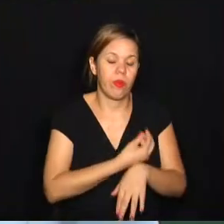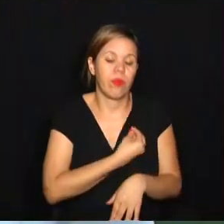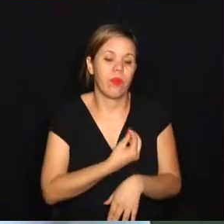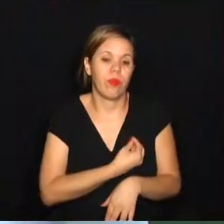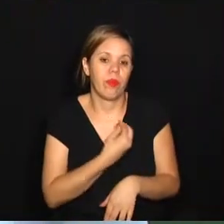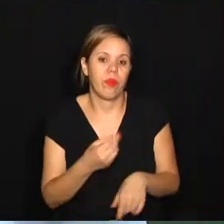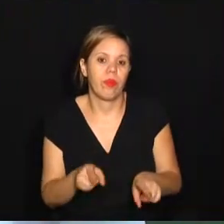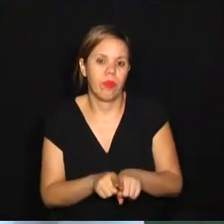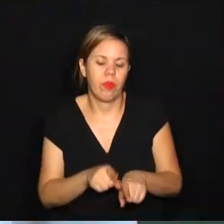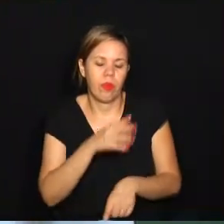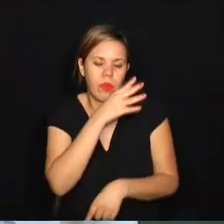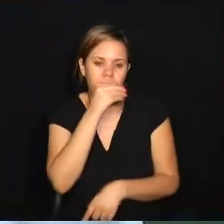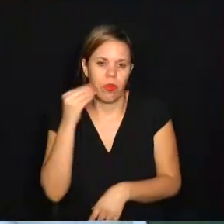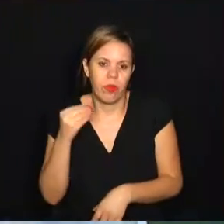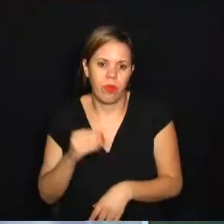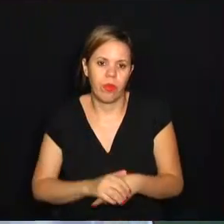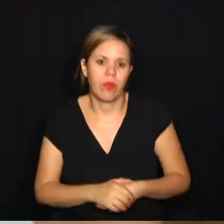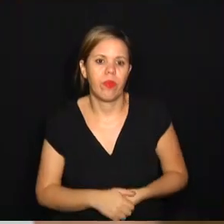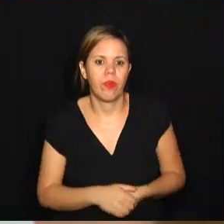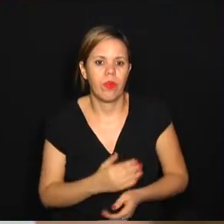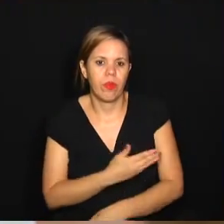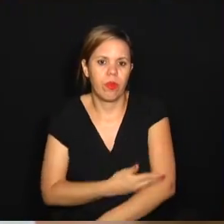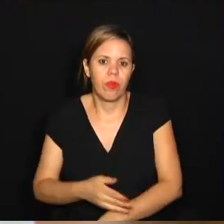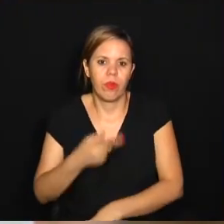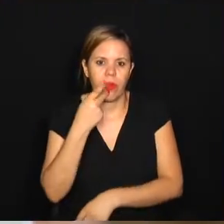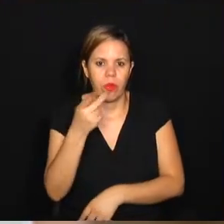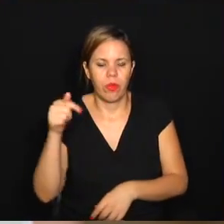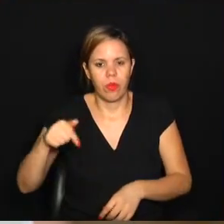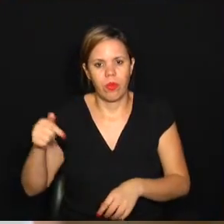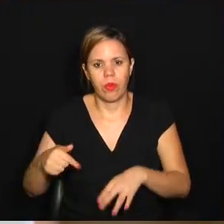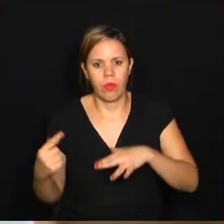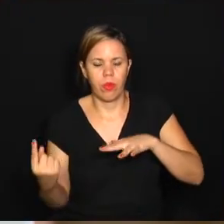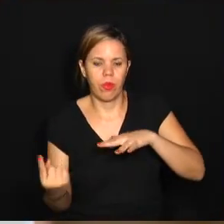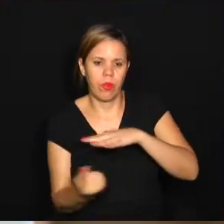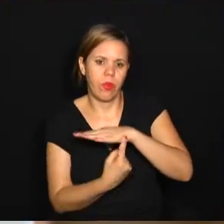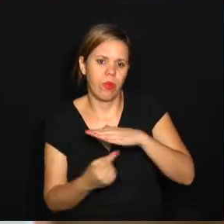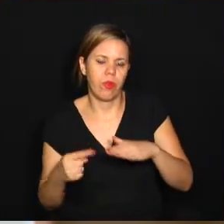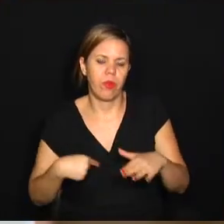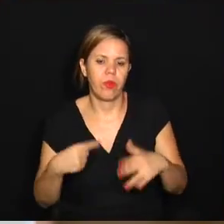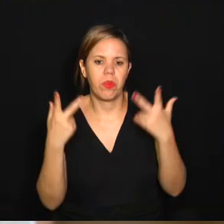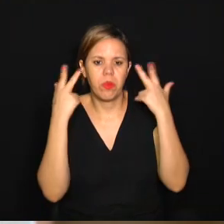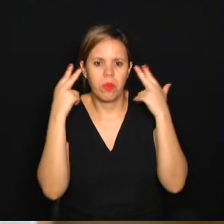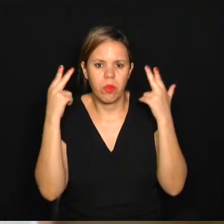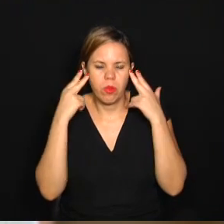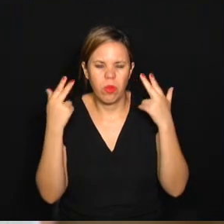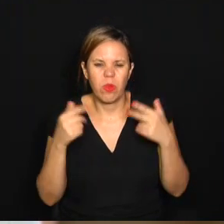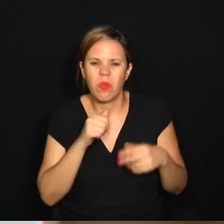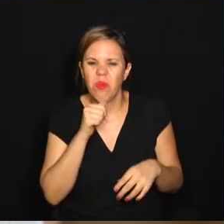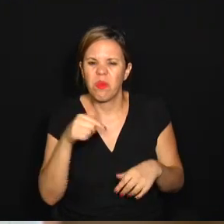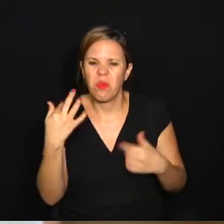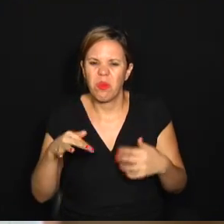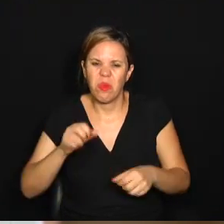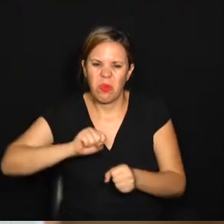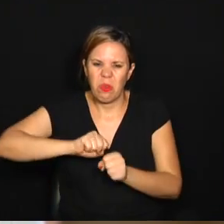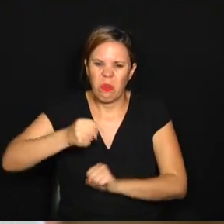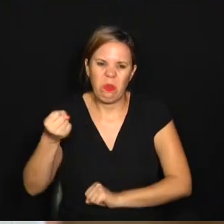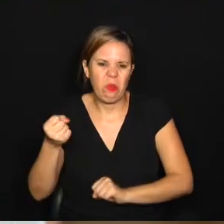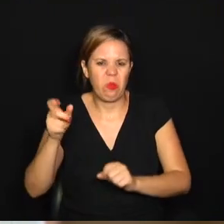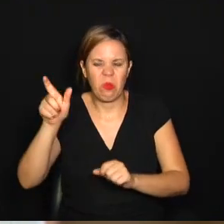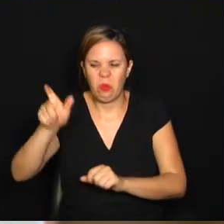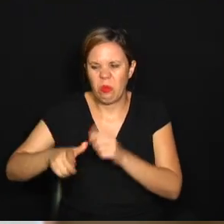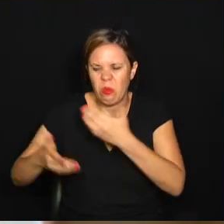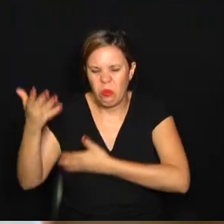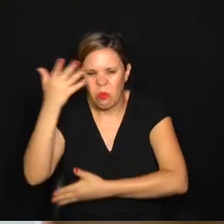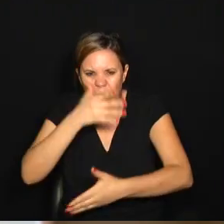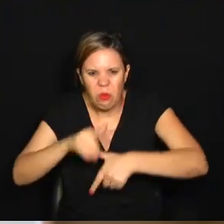então ainda na adolescência. A gente costuma falar aqui no consultório que ter um pouco de cólica é normal, mas aquela cólica incapacitante que atrapalha